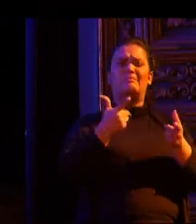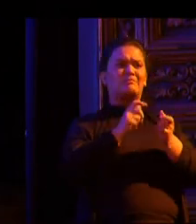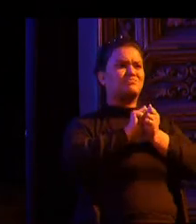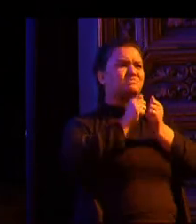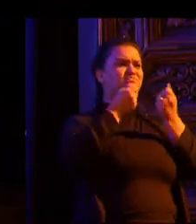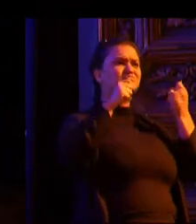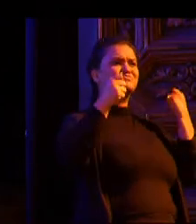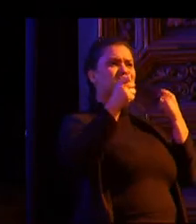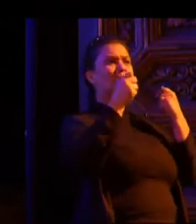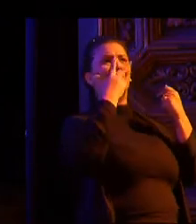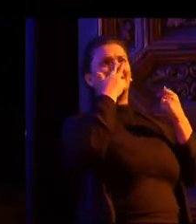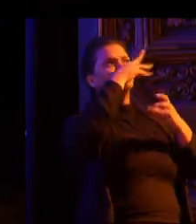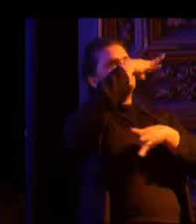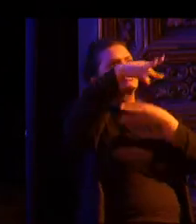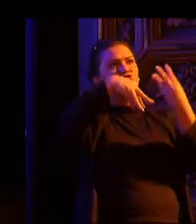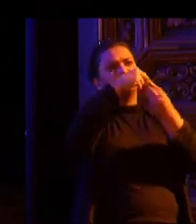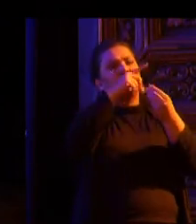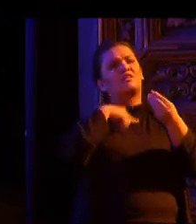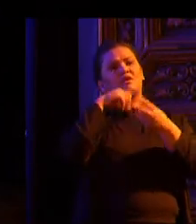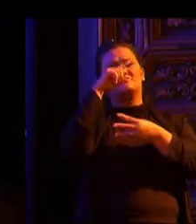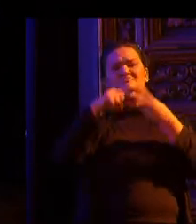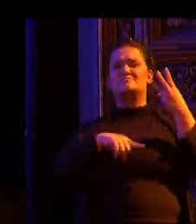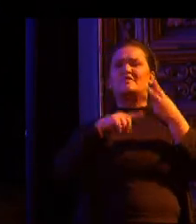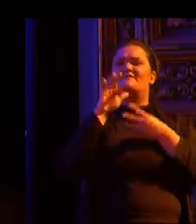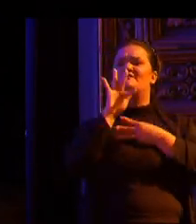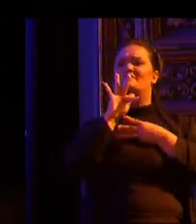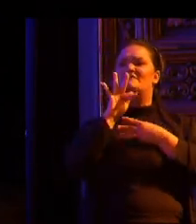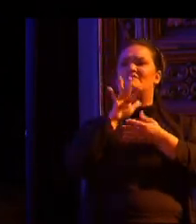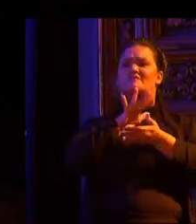as coisas se misturam. A gente tem a categoria sertanejo, forró.